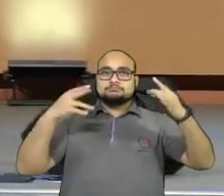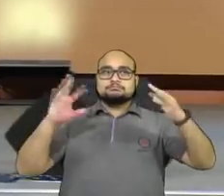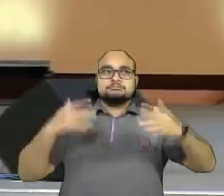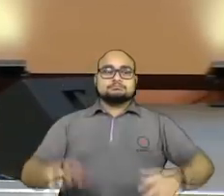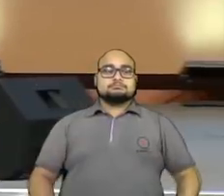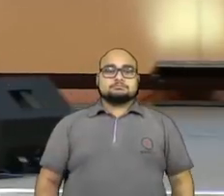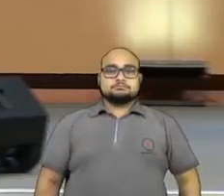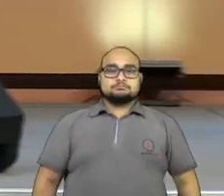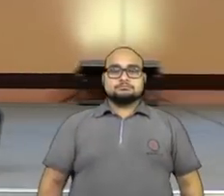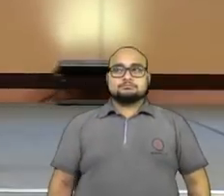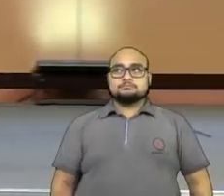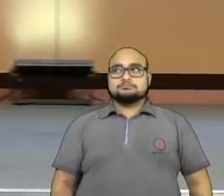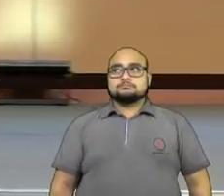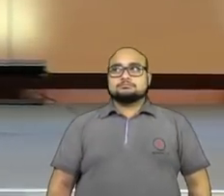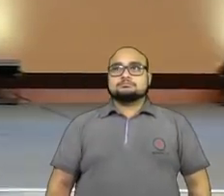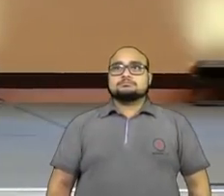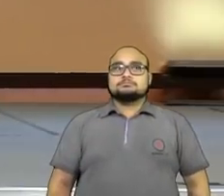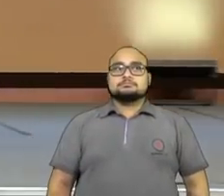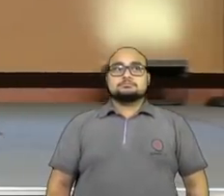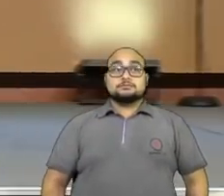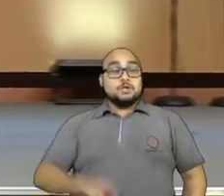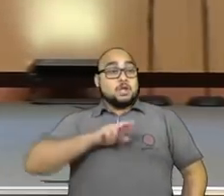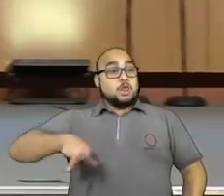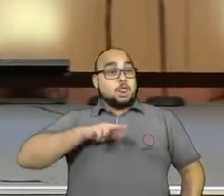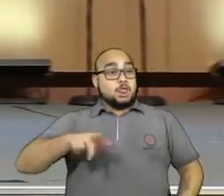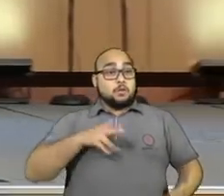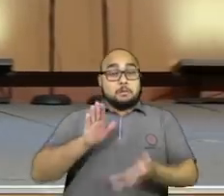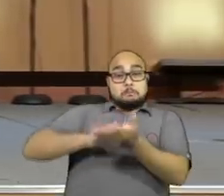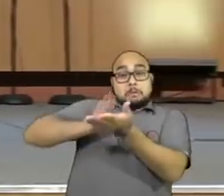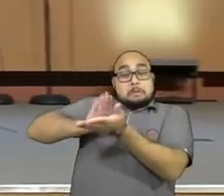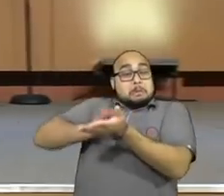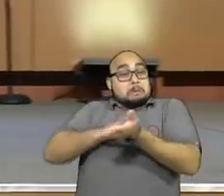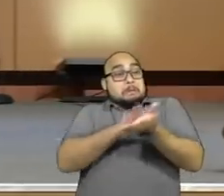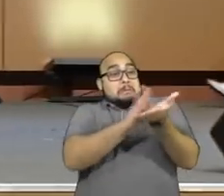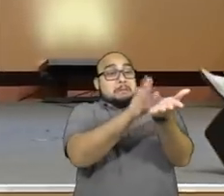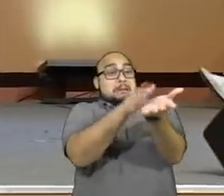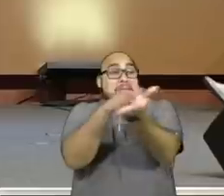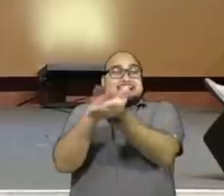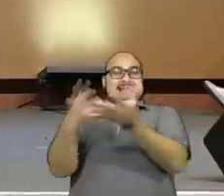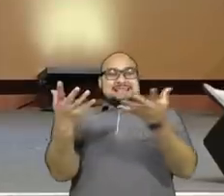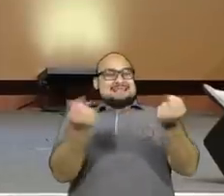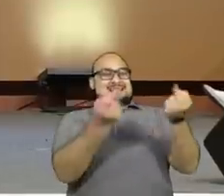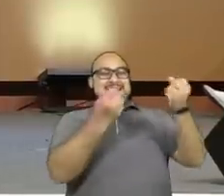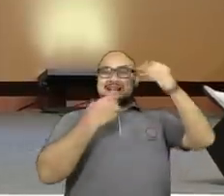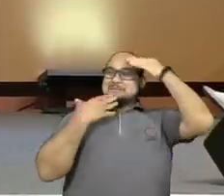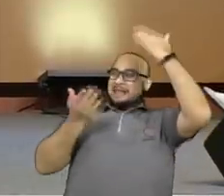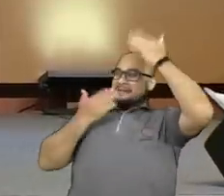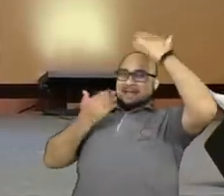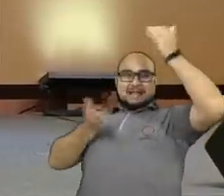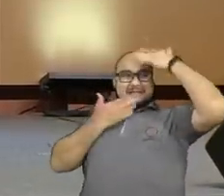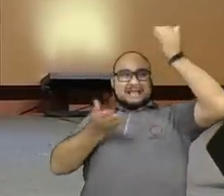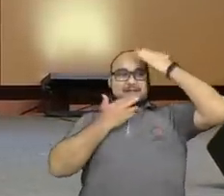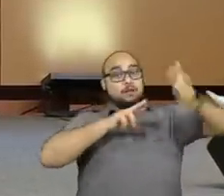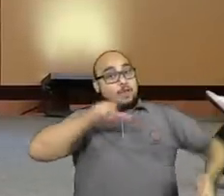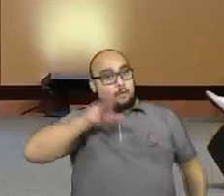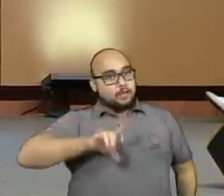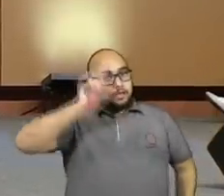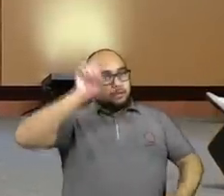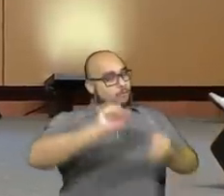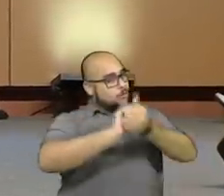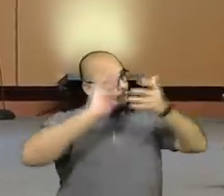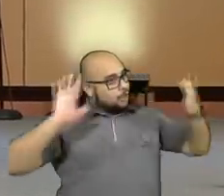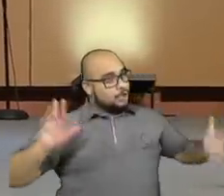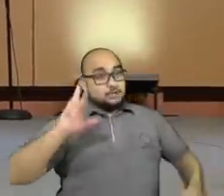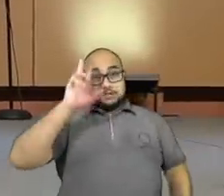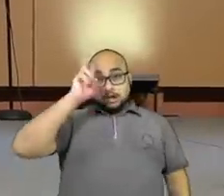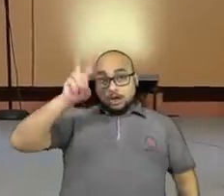Não é para você ser elogiado nem aplaudido. É para Deus ser glorificado. E lembre-se que